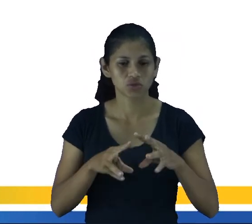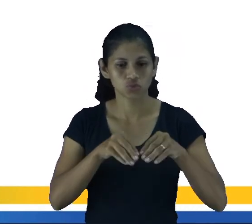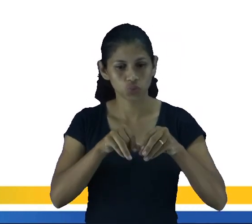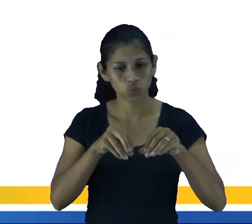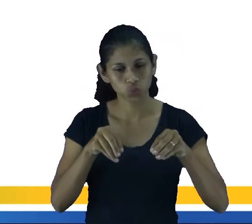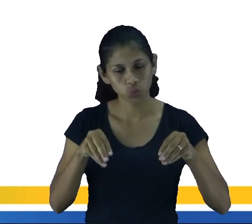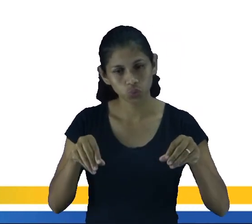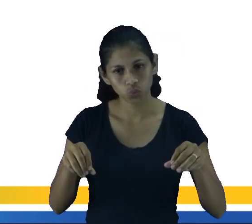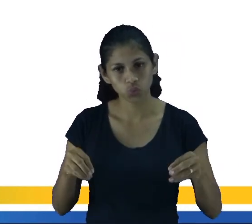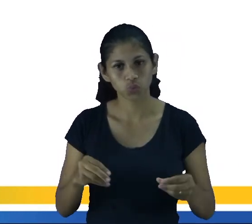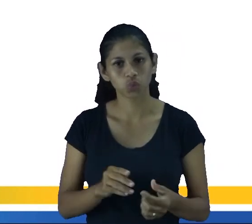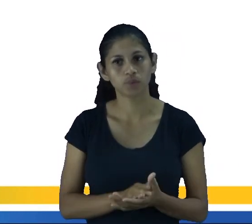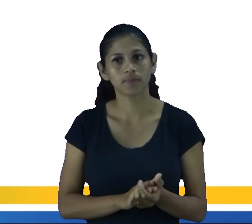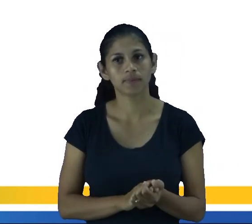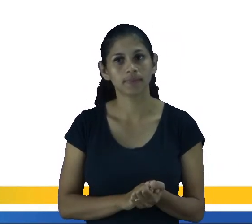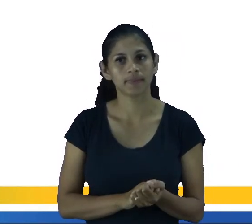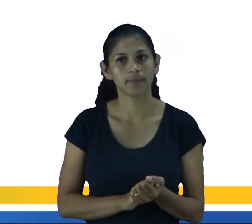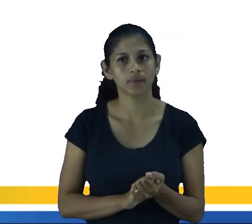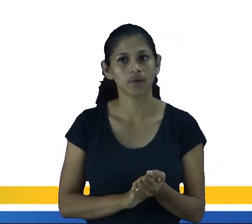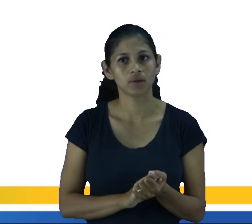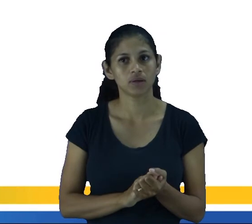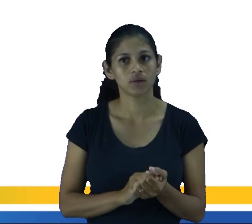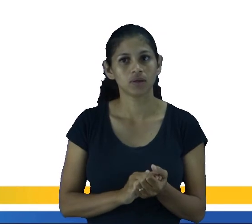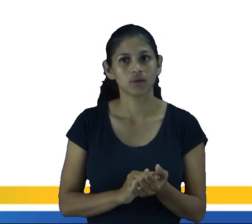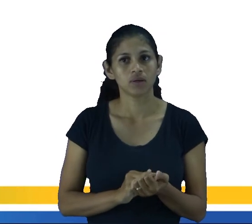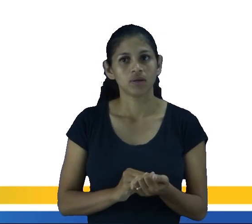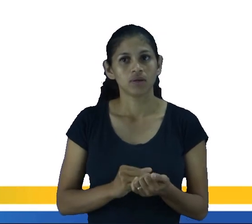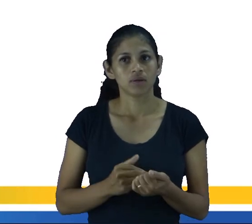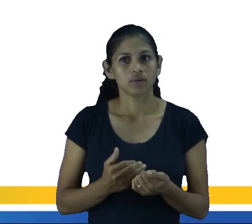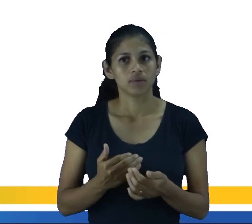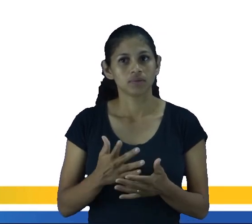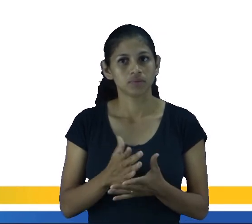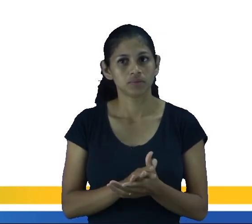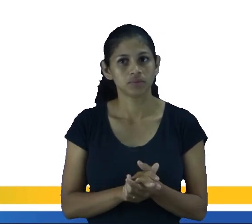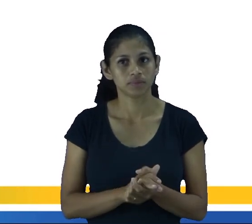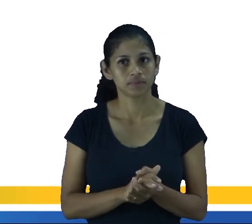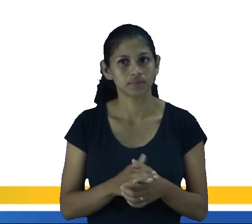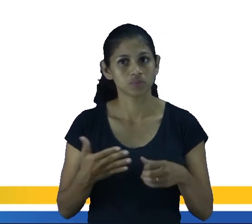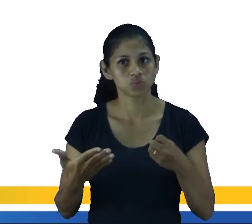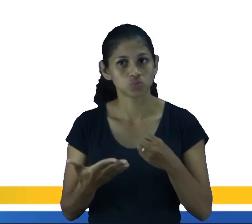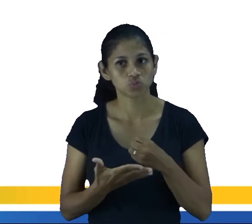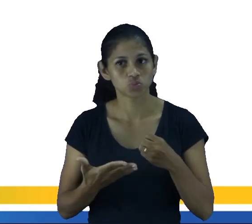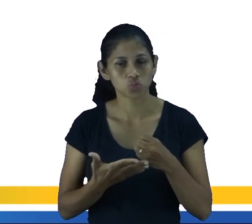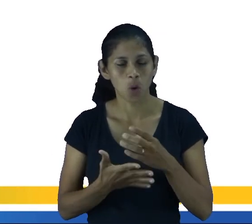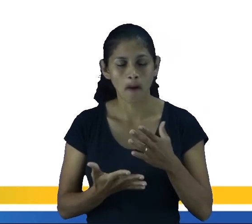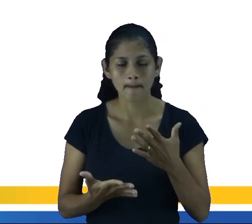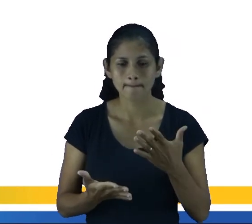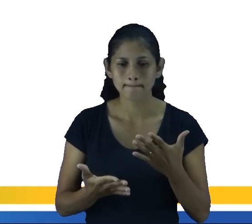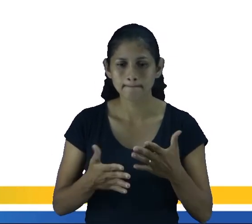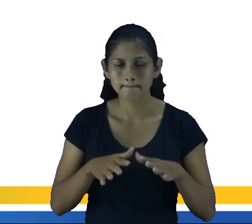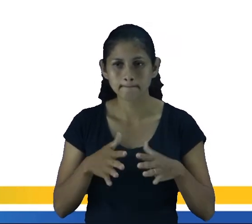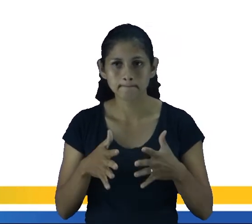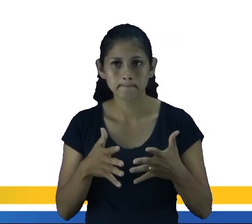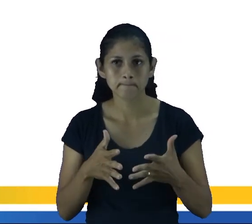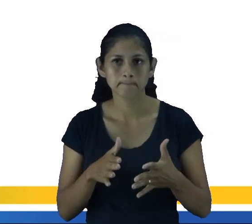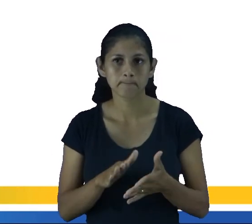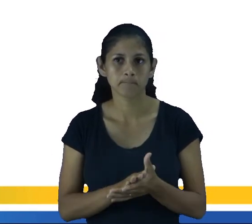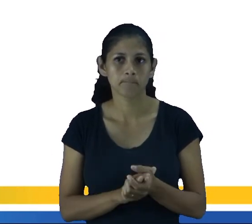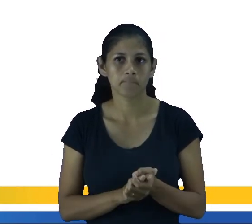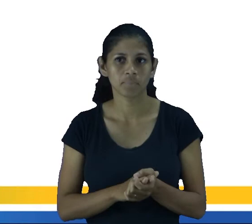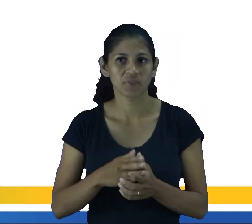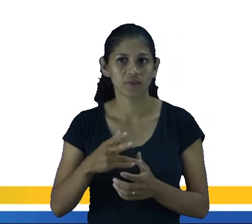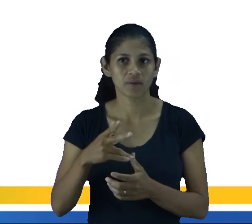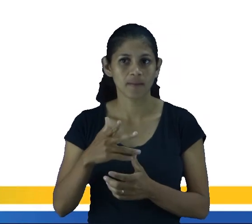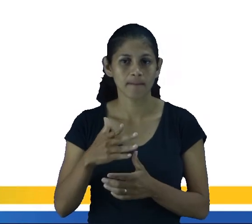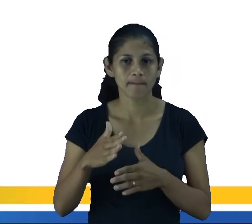são todas das bases dos metais alcalinos mais a amônia. As bases parcialmente solúveis, né, são aquelas que estão